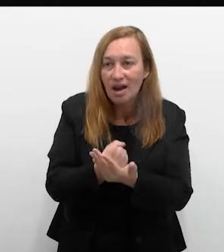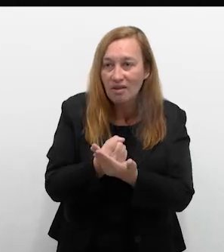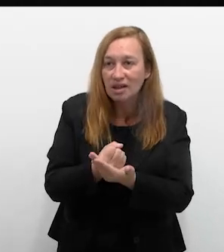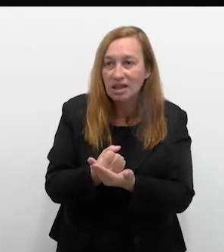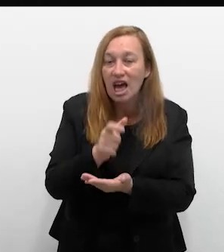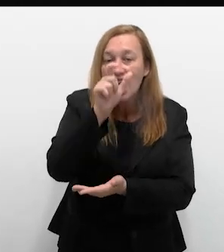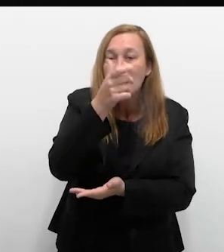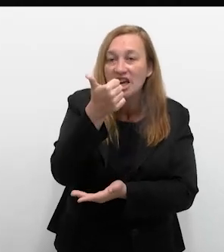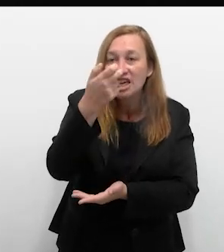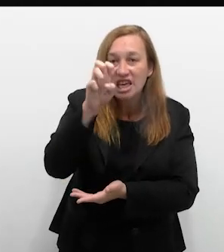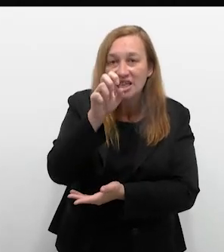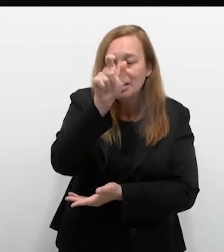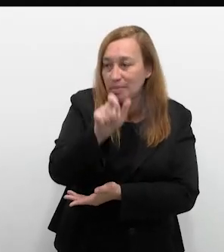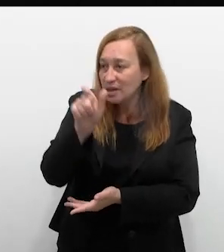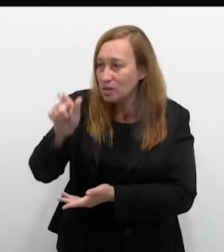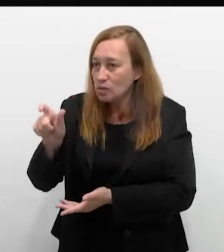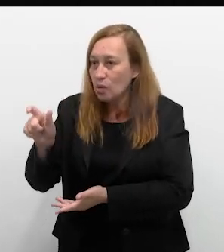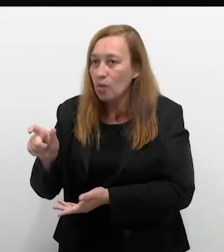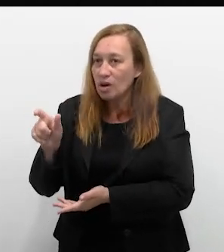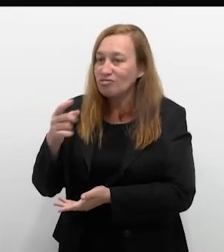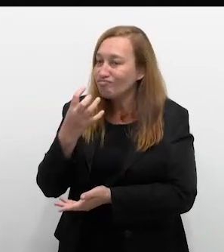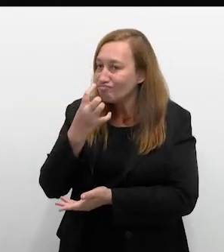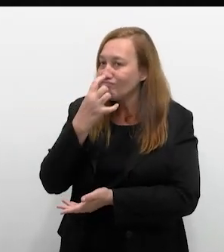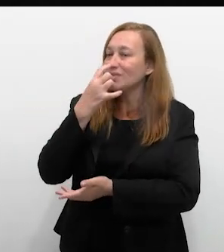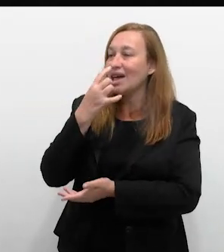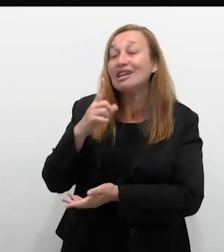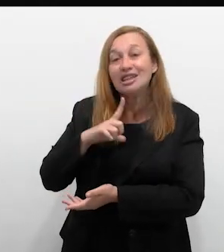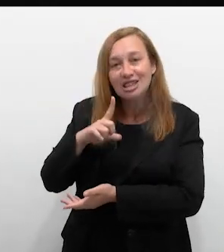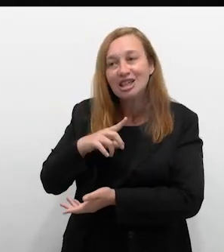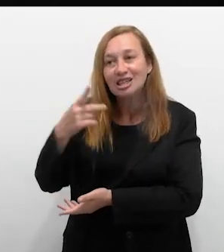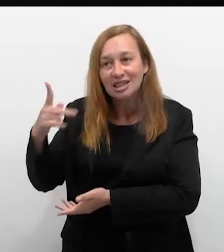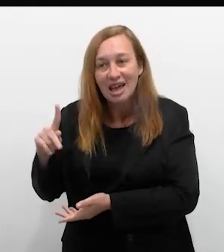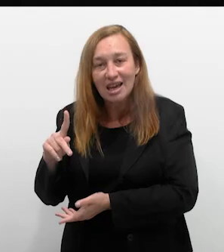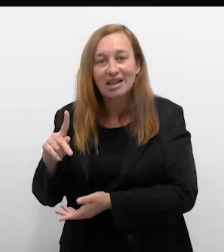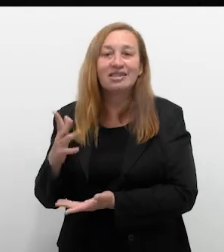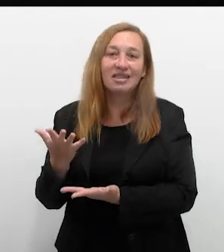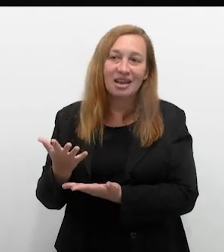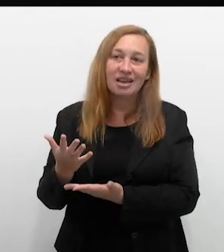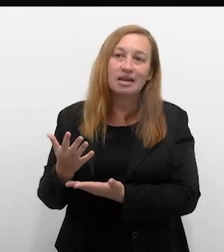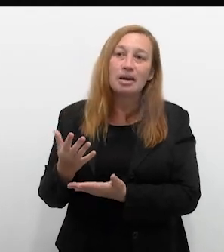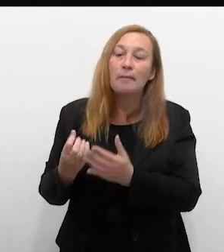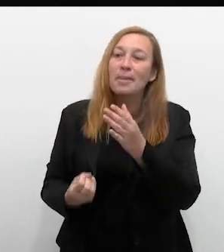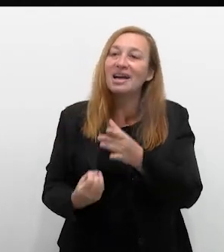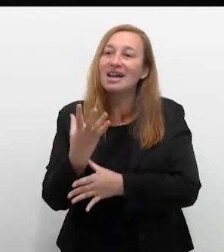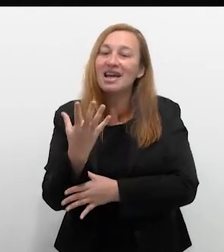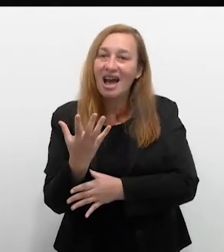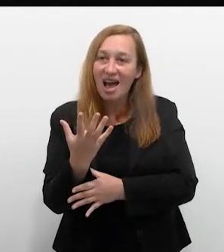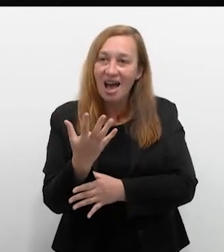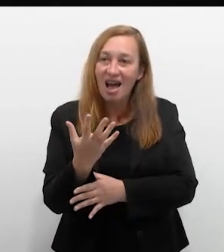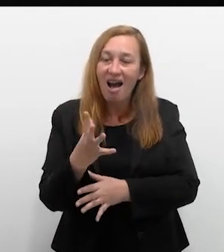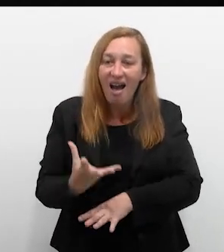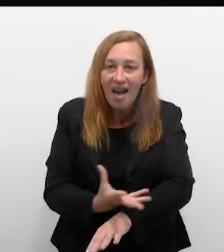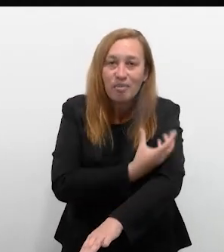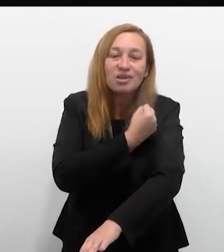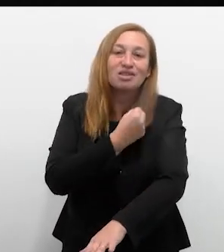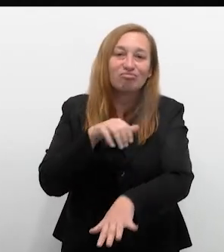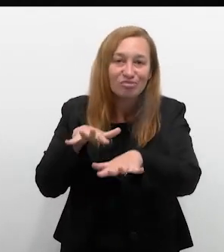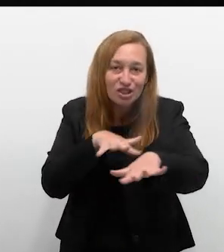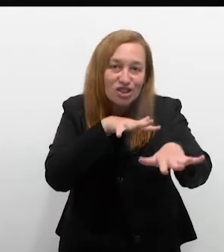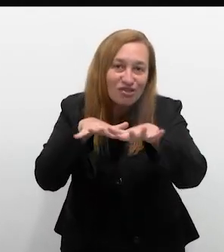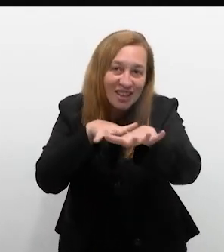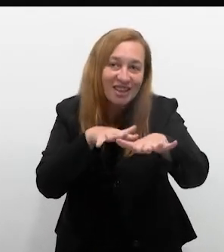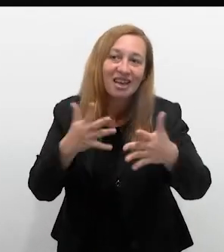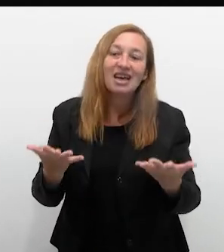15 personalidades ligadas a ela e ao longo do ano a gente vai liberando essas informações nas redes sociais para criar a atmosfera